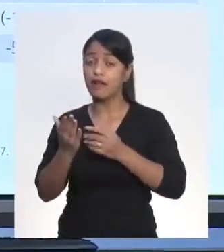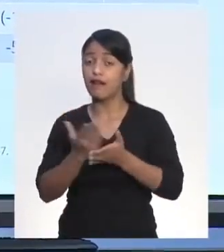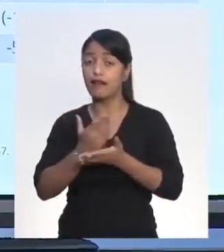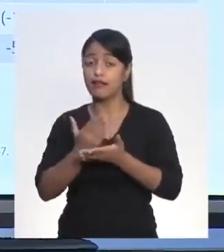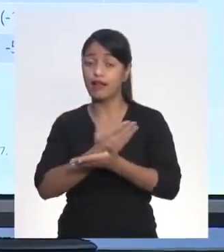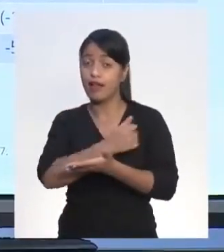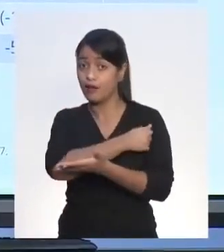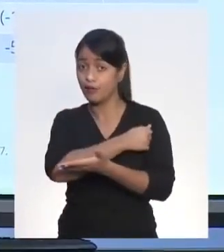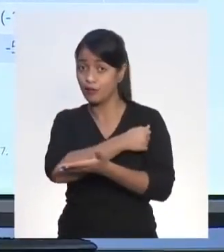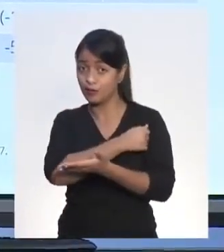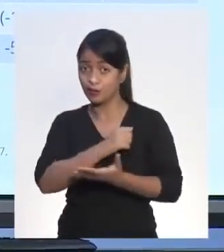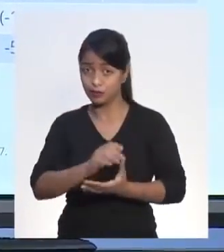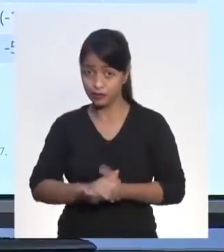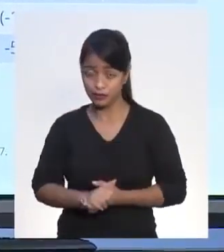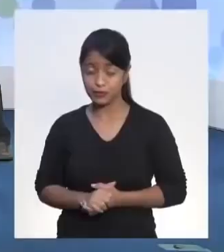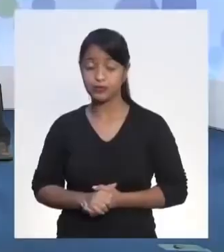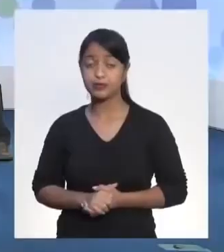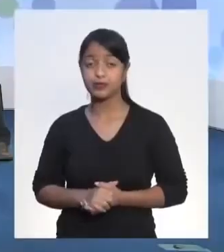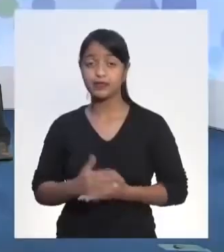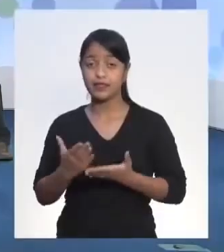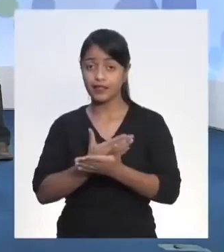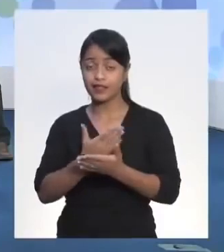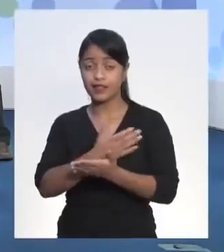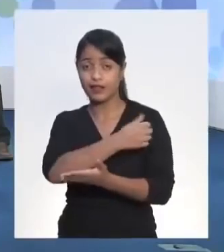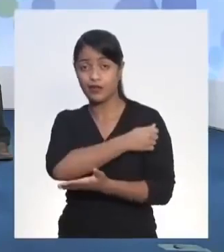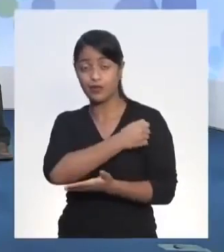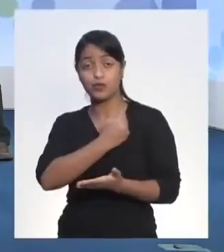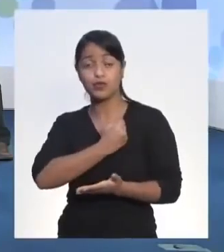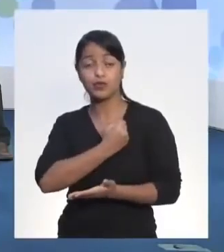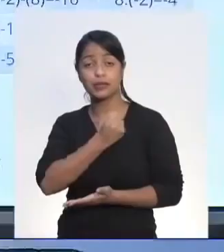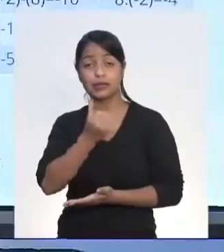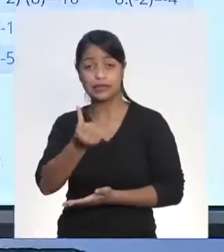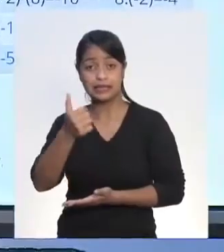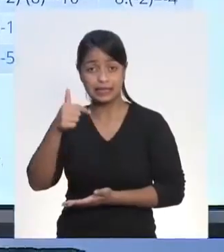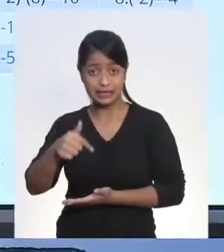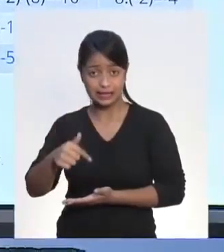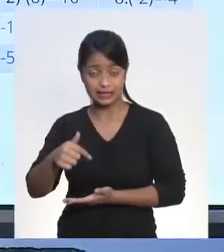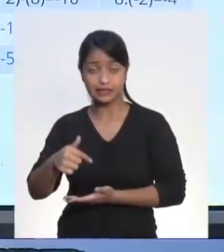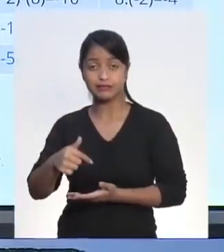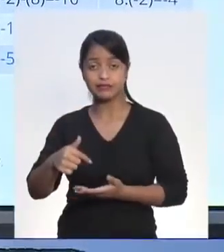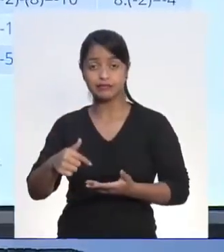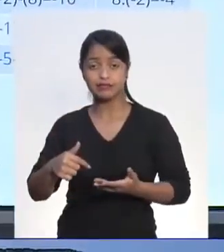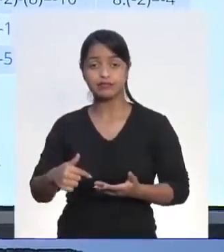hein? Certo. Então você vai lá, página 67, pegar do